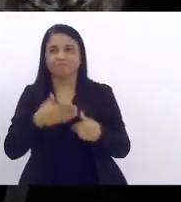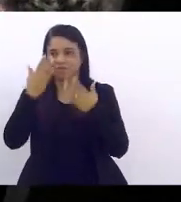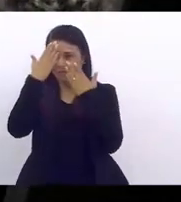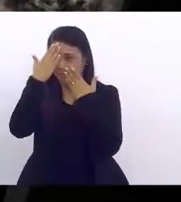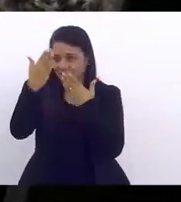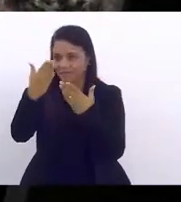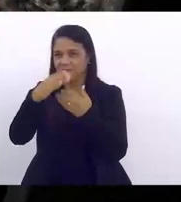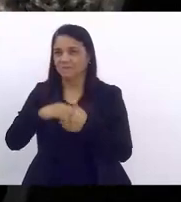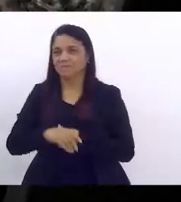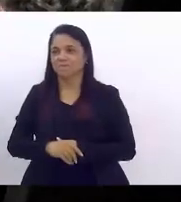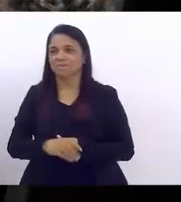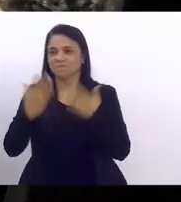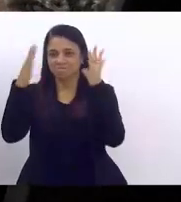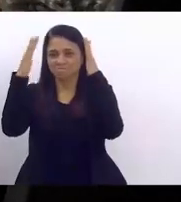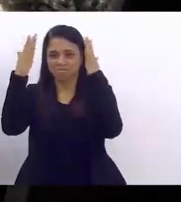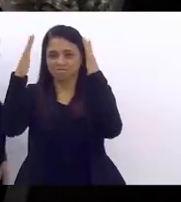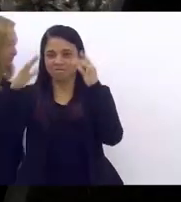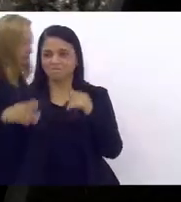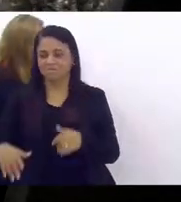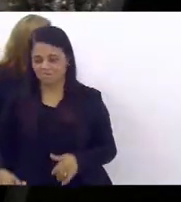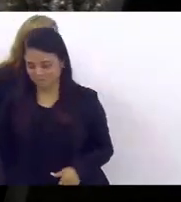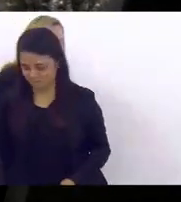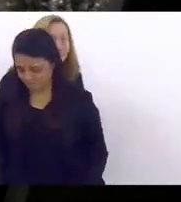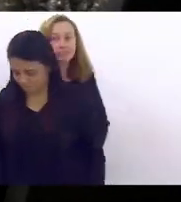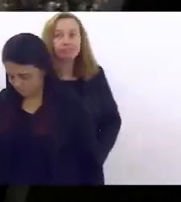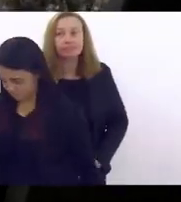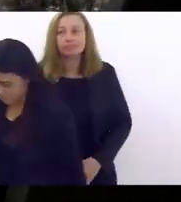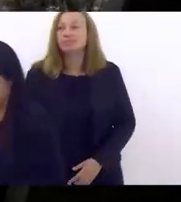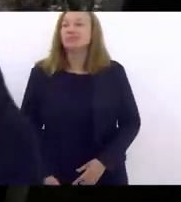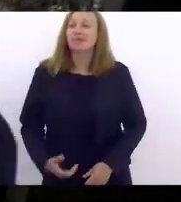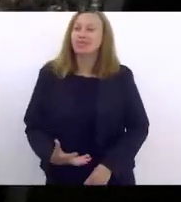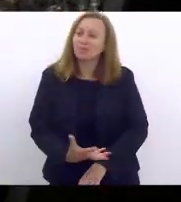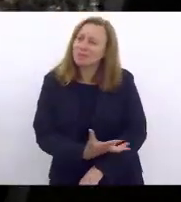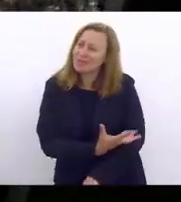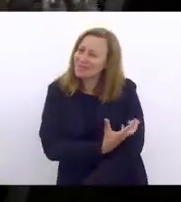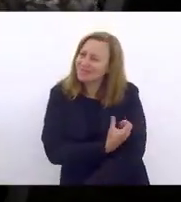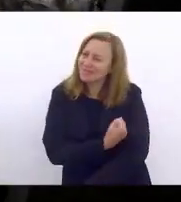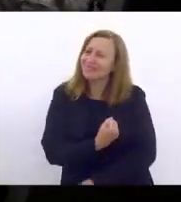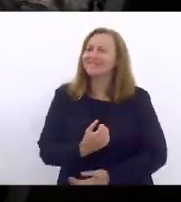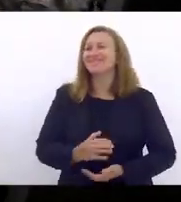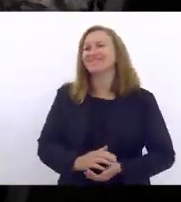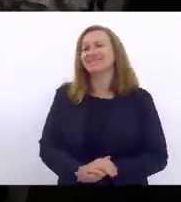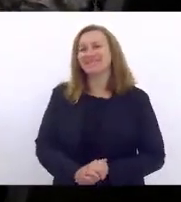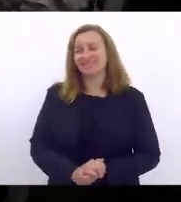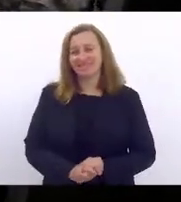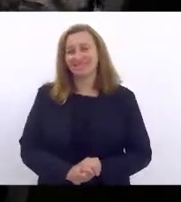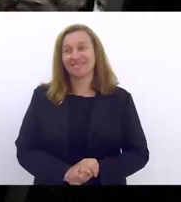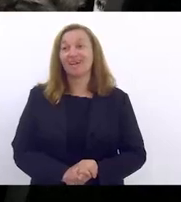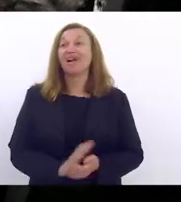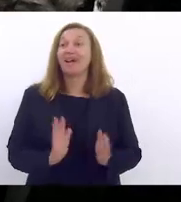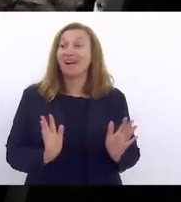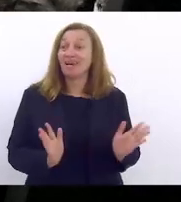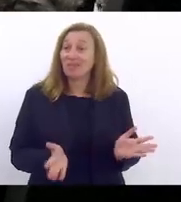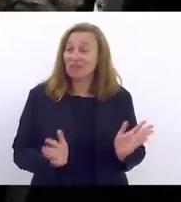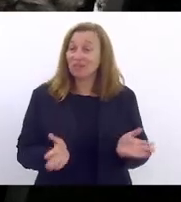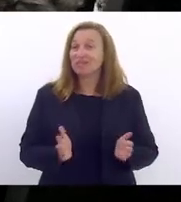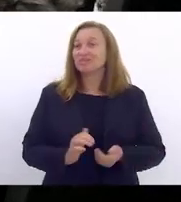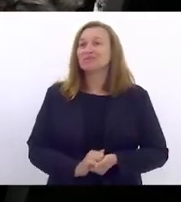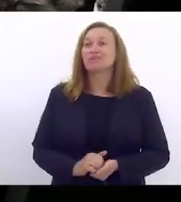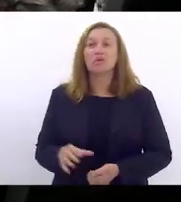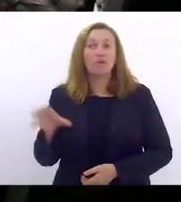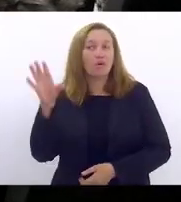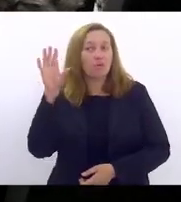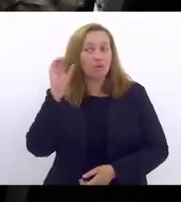Muito bem. Olha, excelente. Muito emocionante esse depoimento. Então, vamos agora